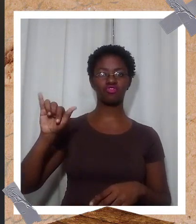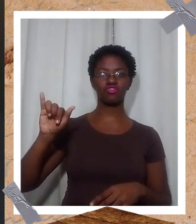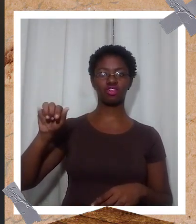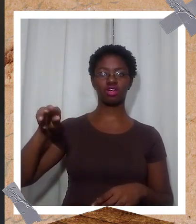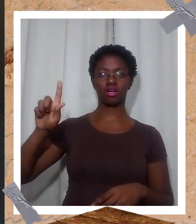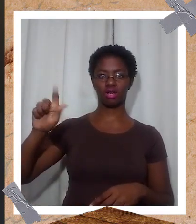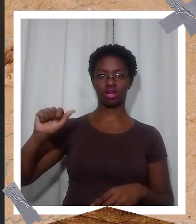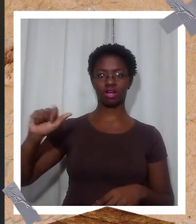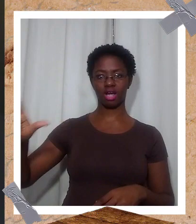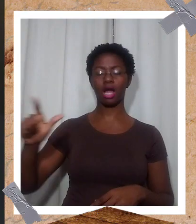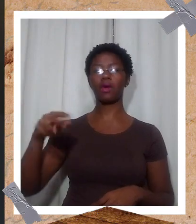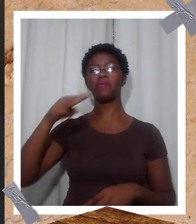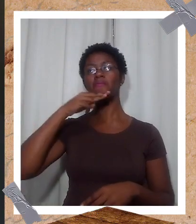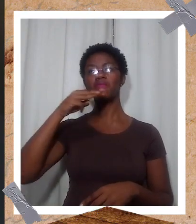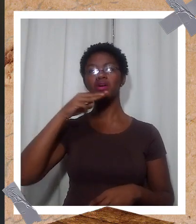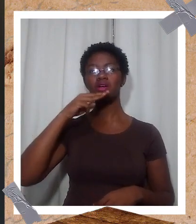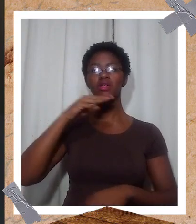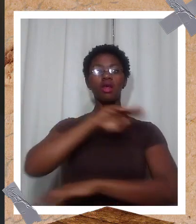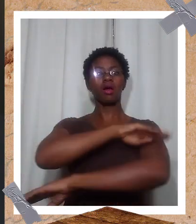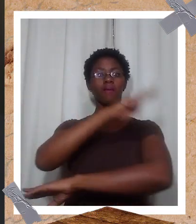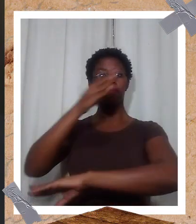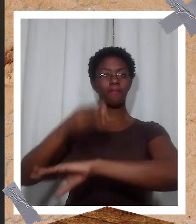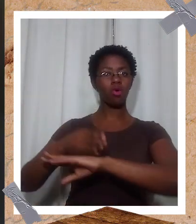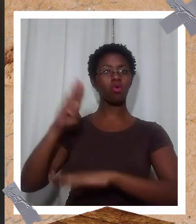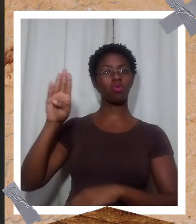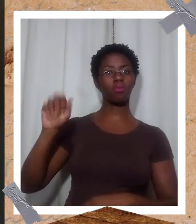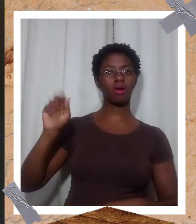Mangueira, sabe, do Morro da Babilônia.